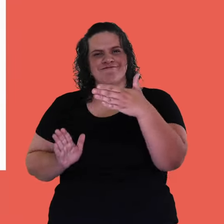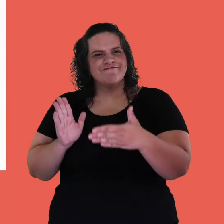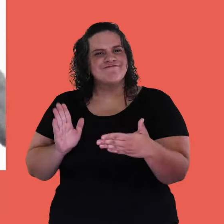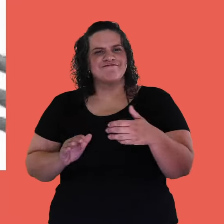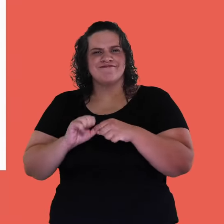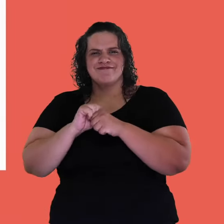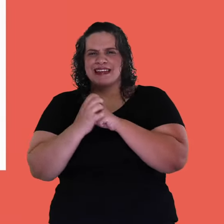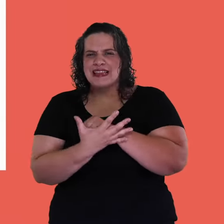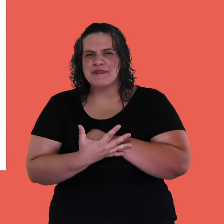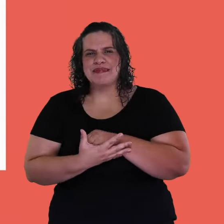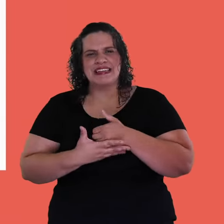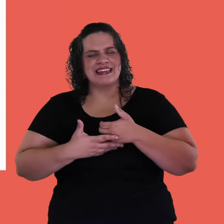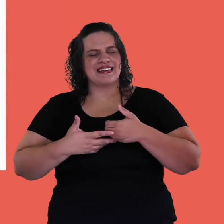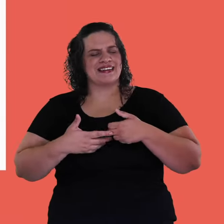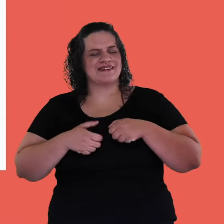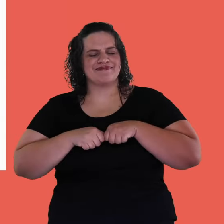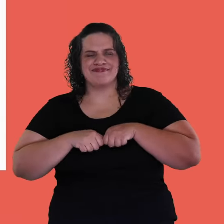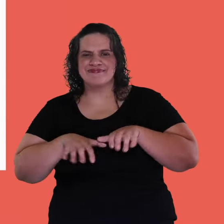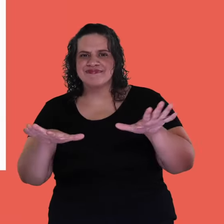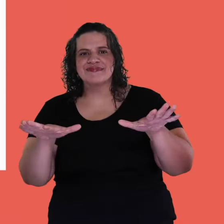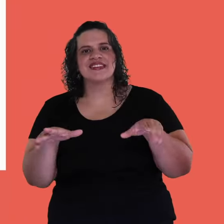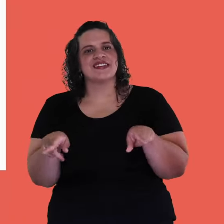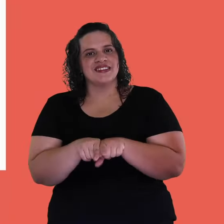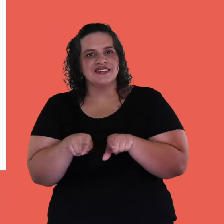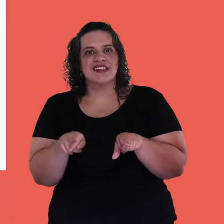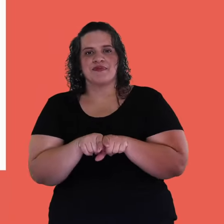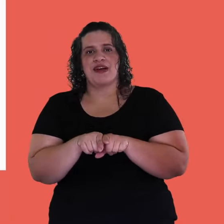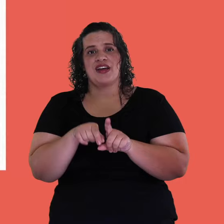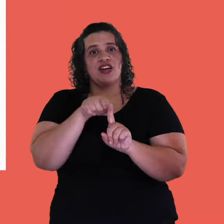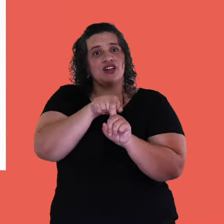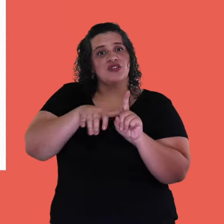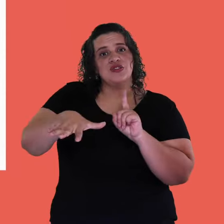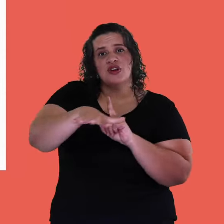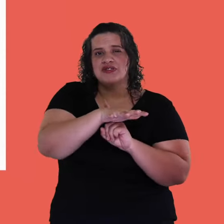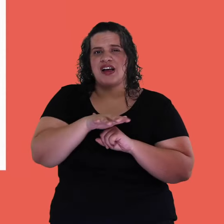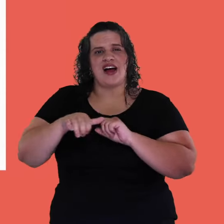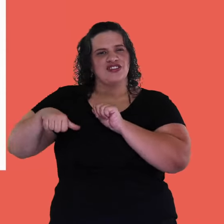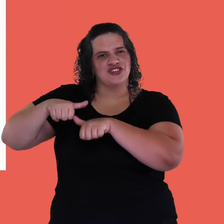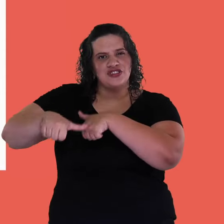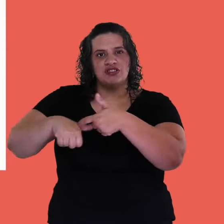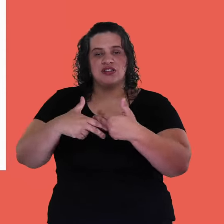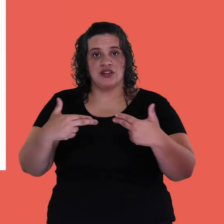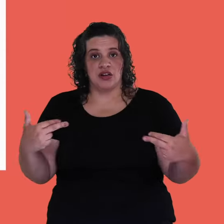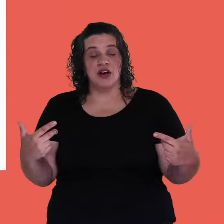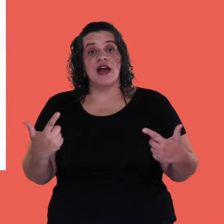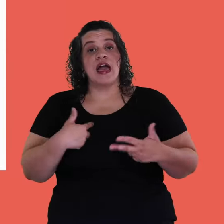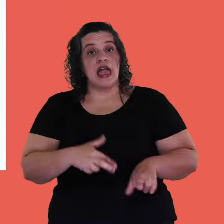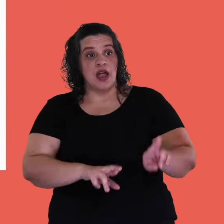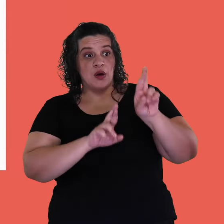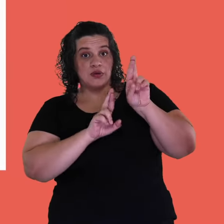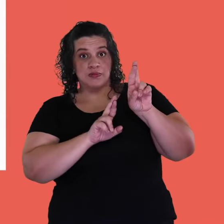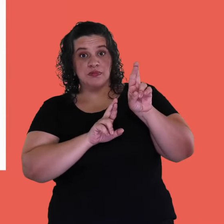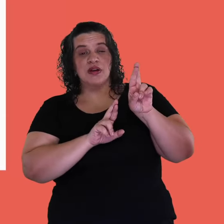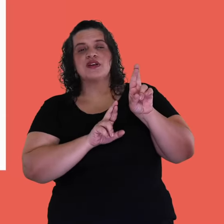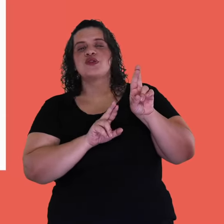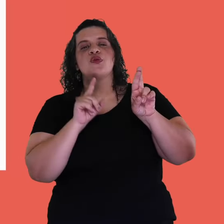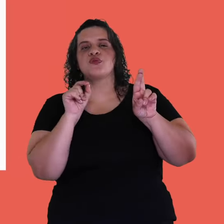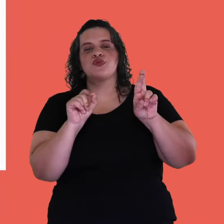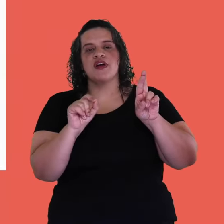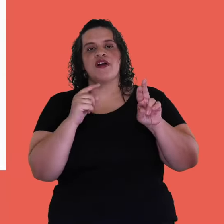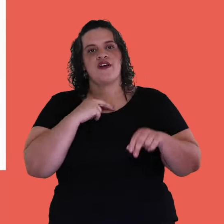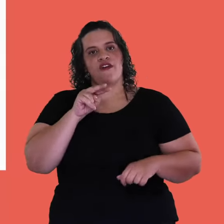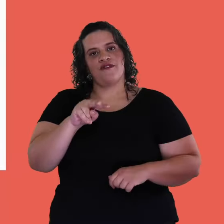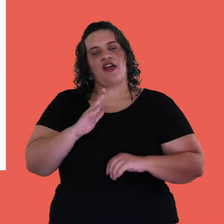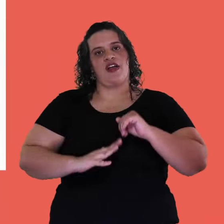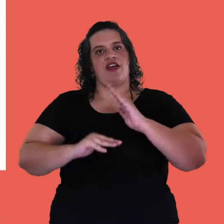de cenário pandêmico, esse cenário também, essa ansiedade pelas eleições, é muito vendo